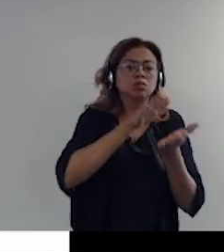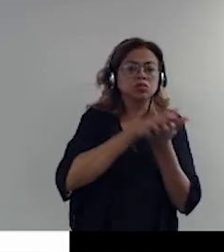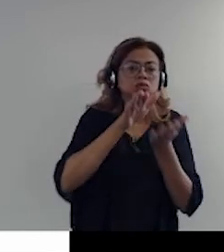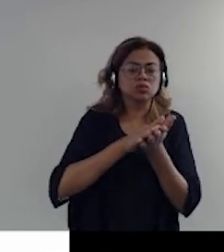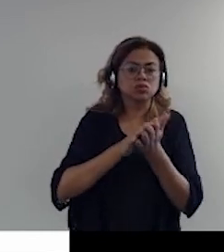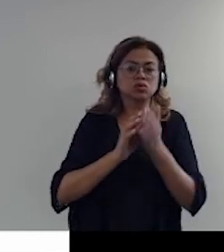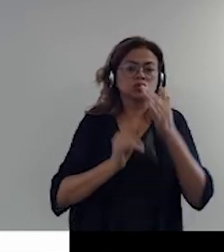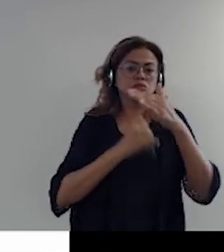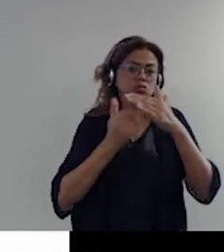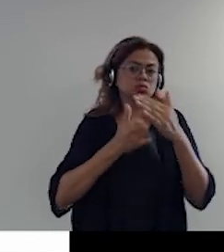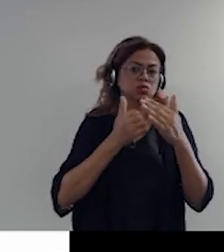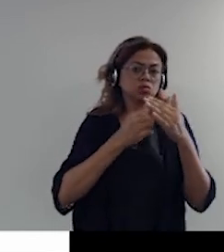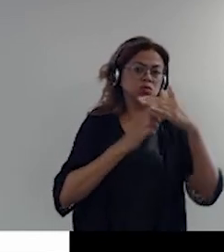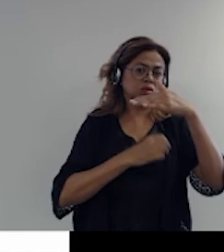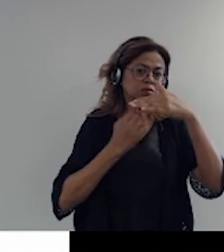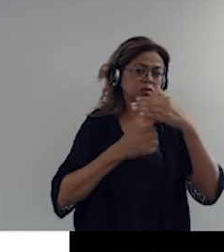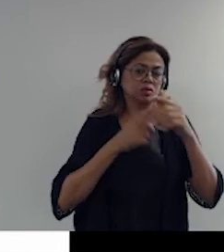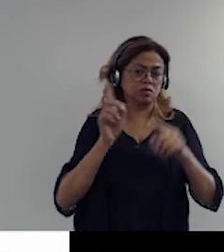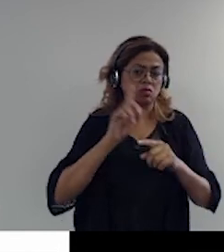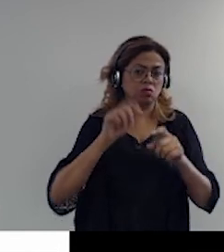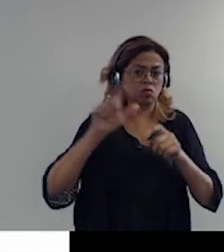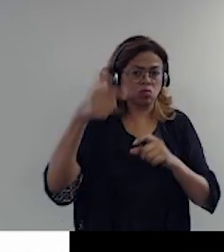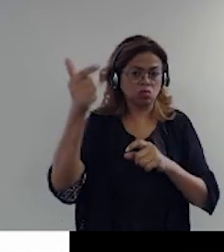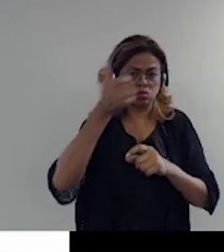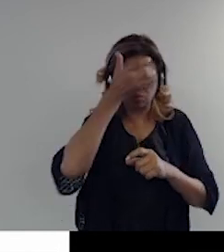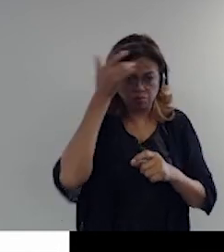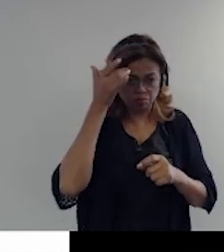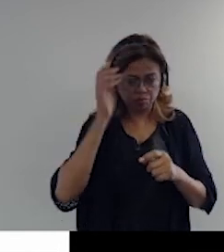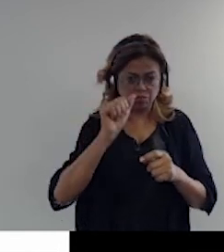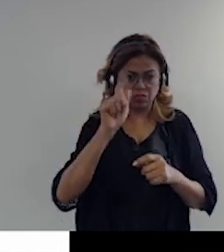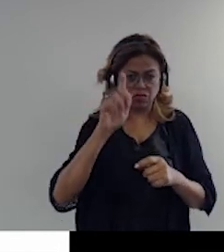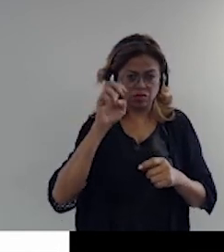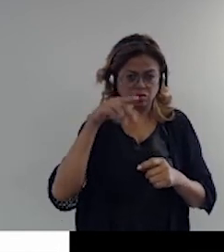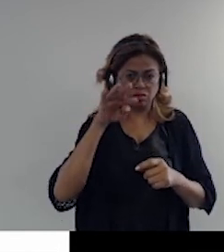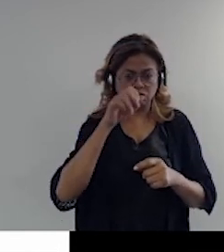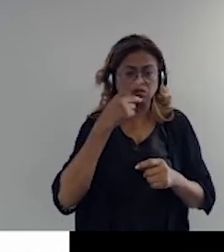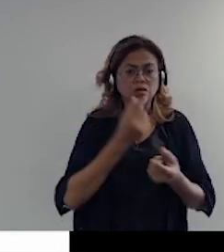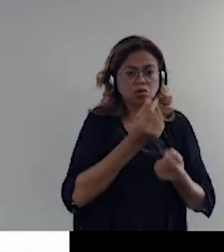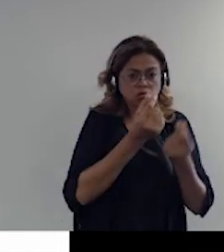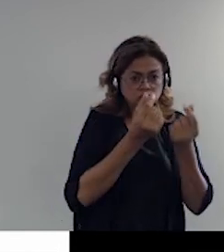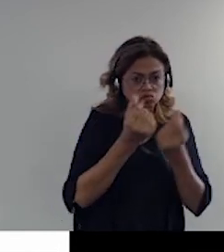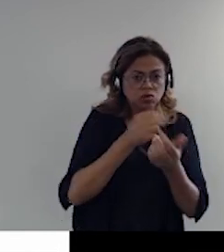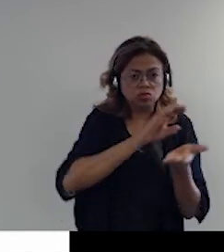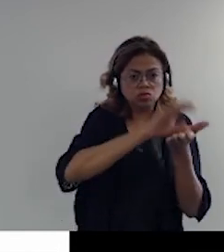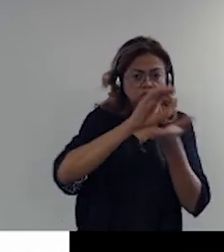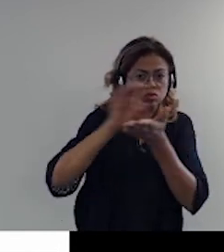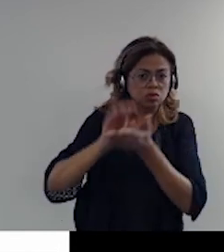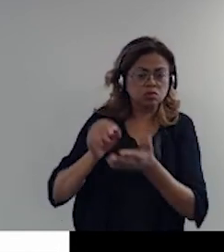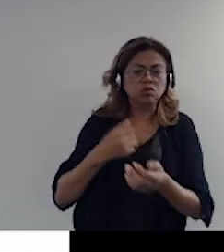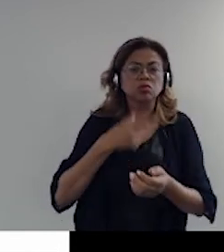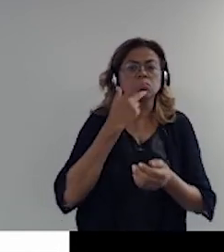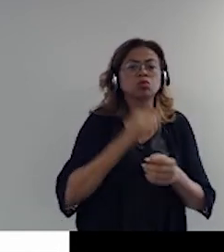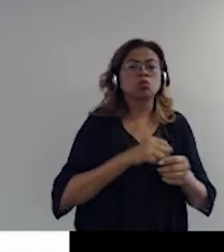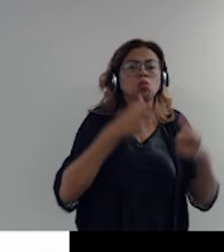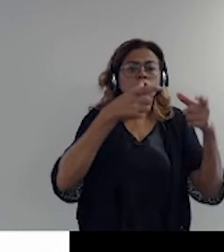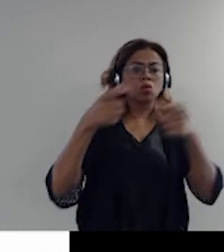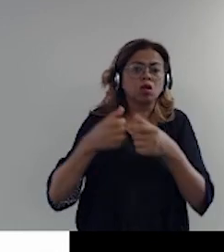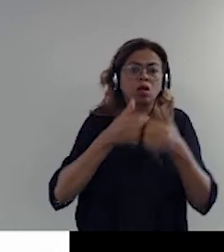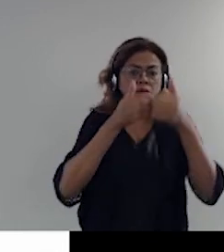não por outros agentes. Então, esse dinheiro realmente serviu para chegar em companhias abertas e